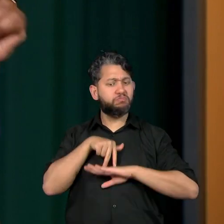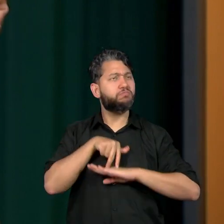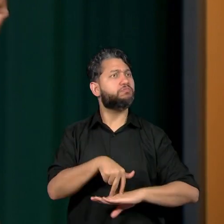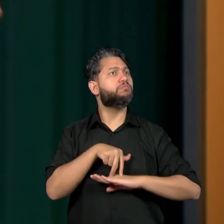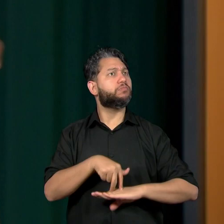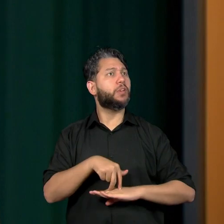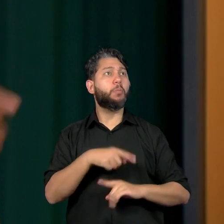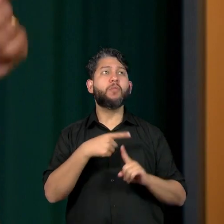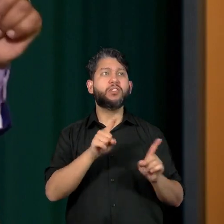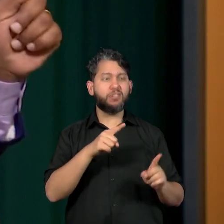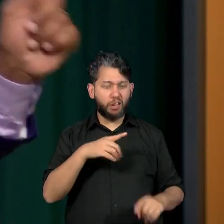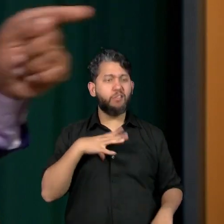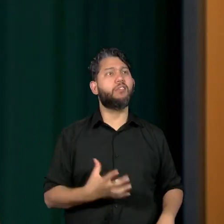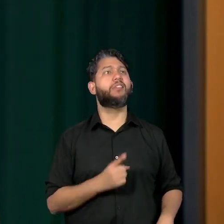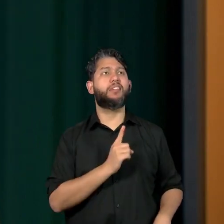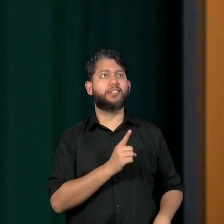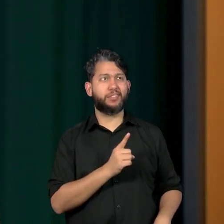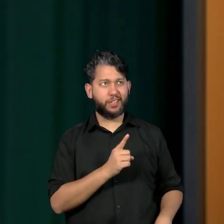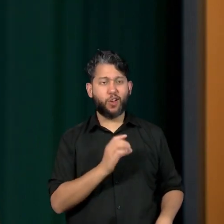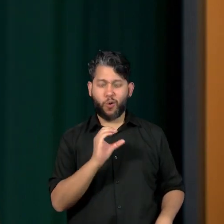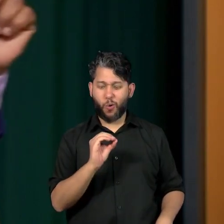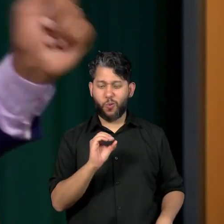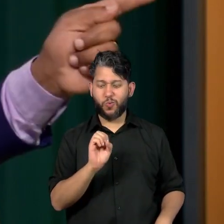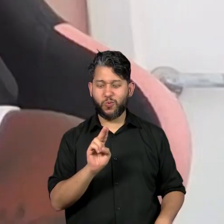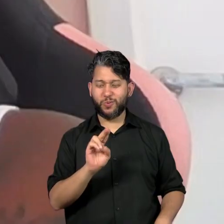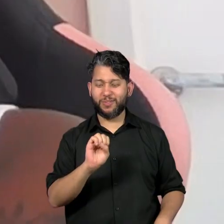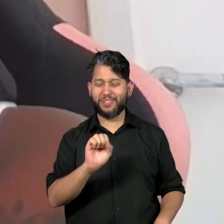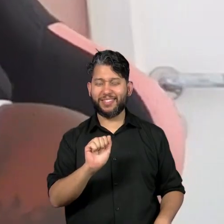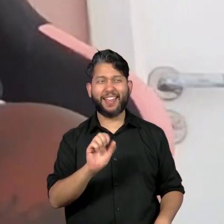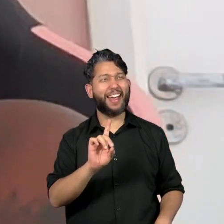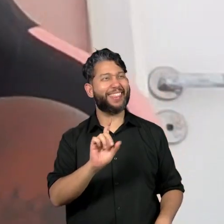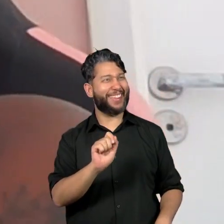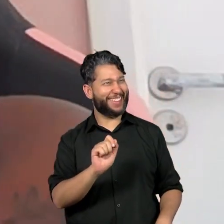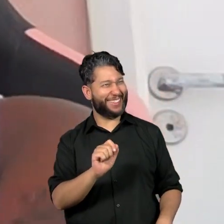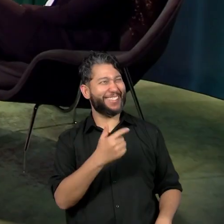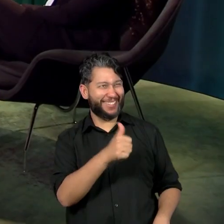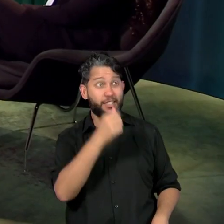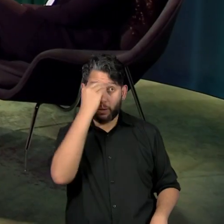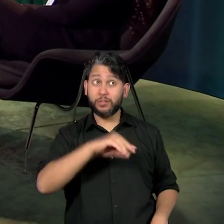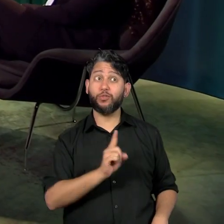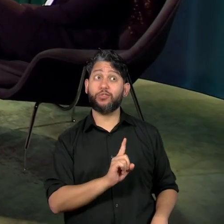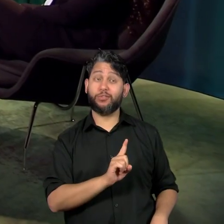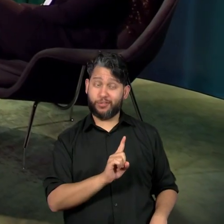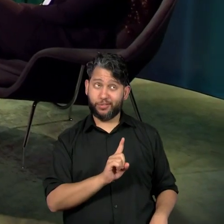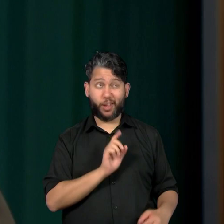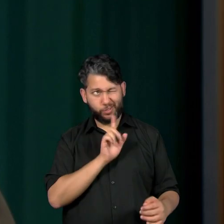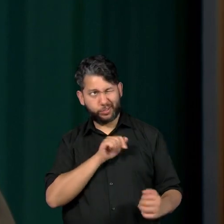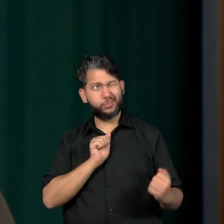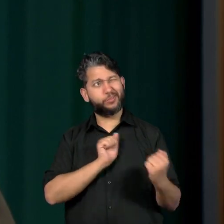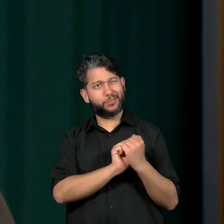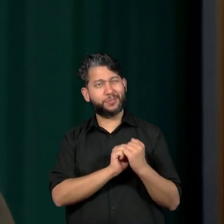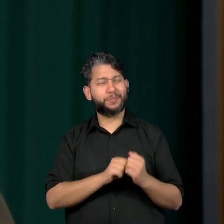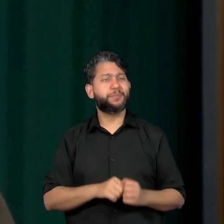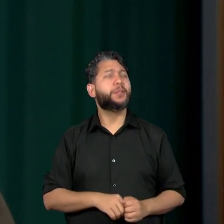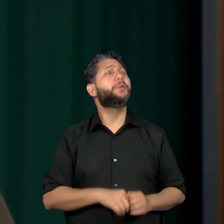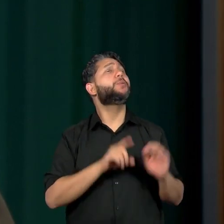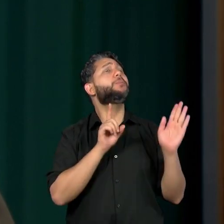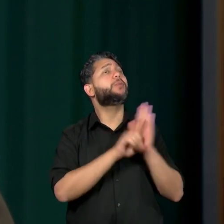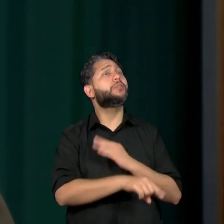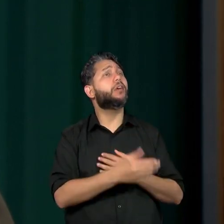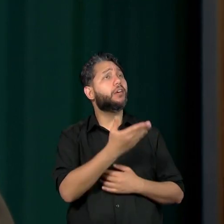sua ousadia. Não desista nunca e conte conosco. Muito obrigada pela oportunidade. Suelen, e aí,